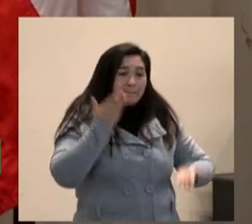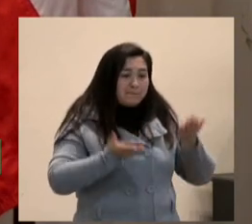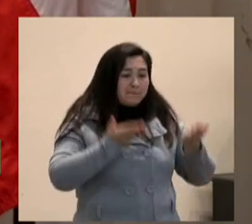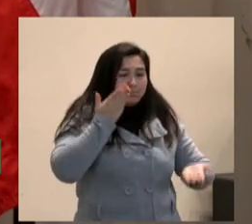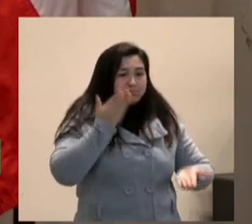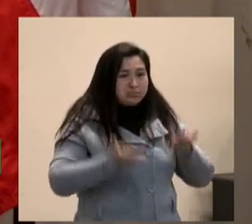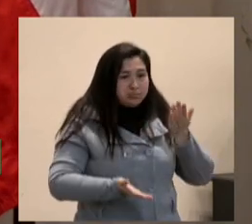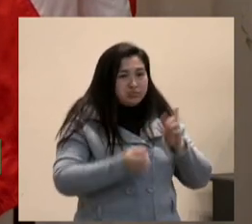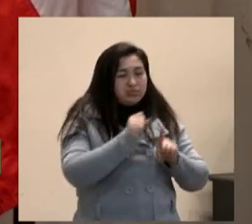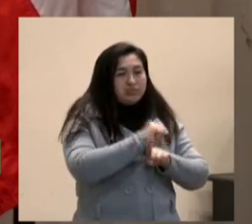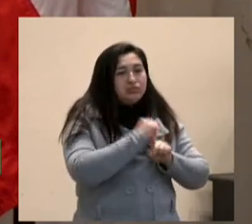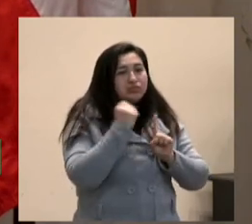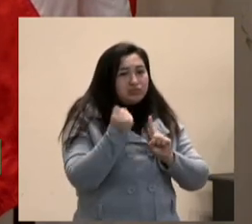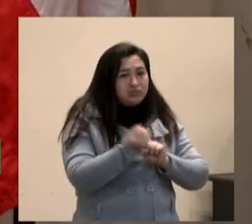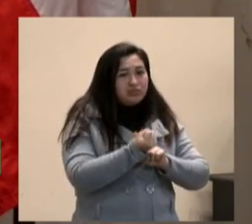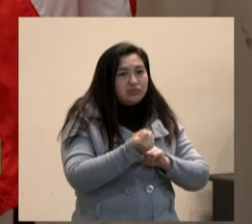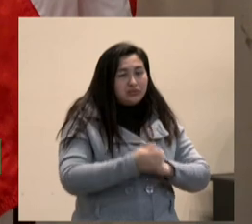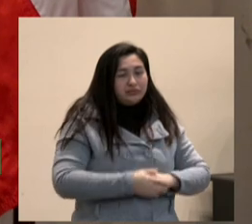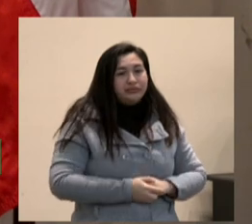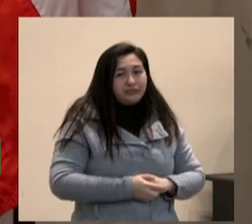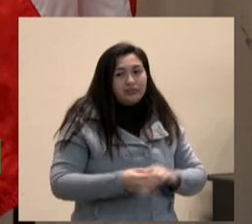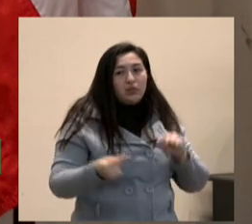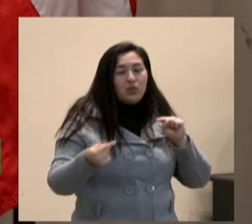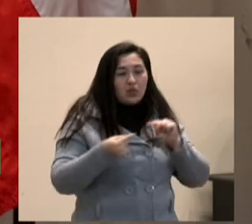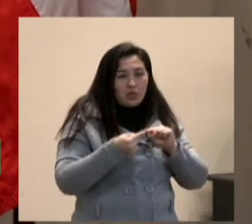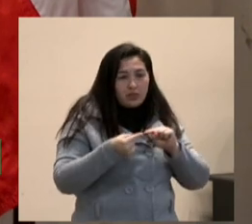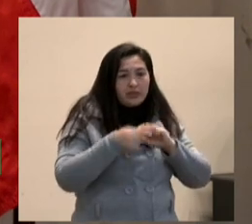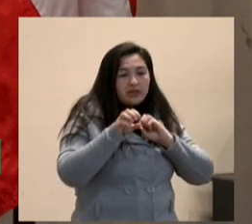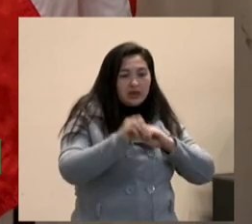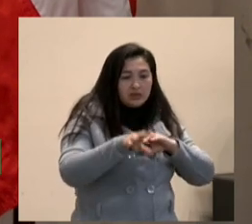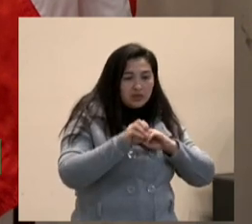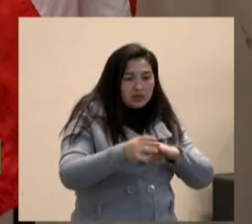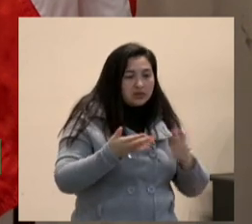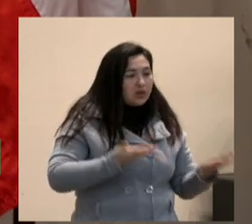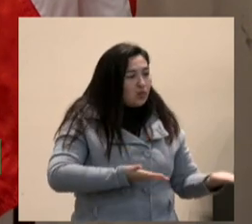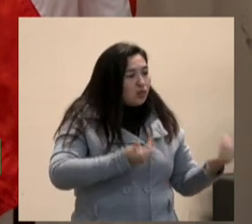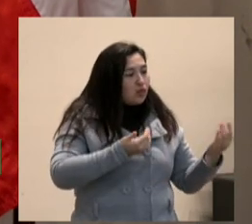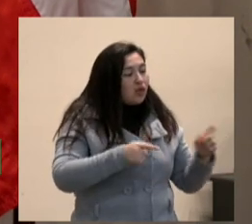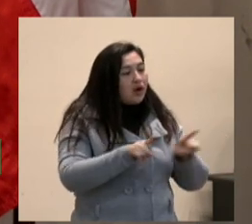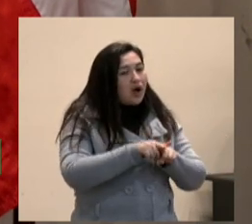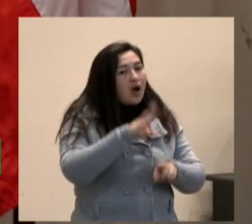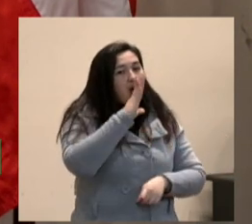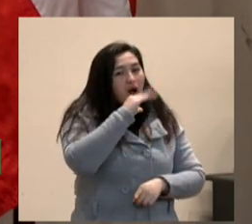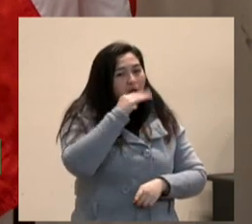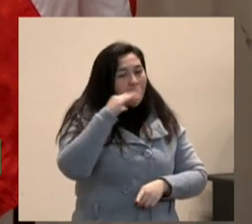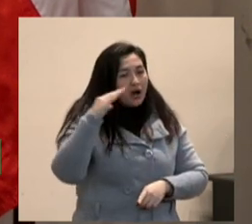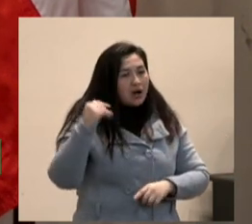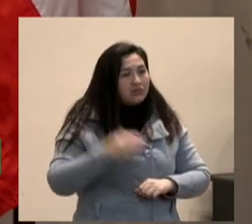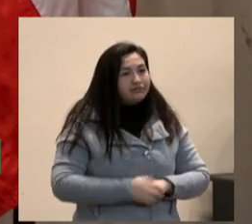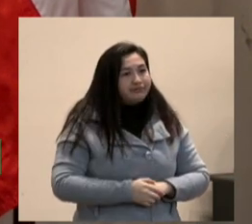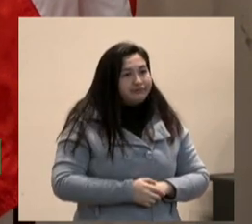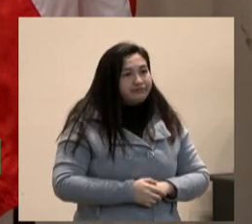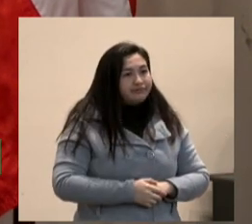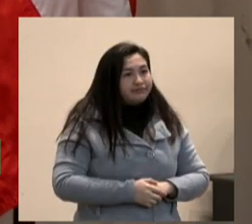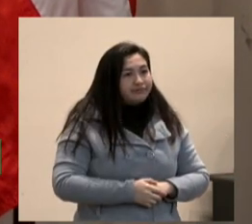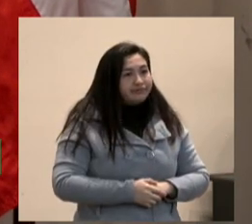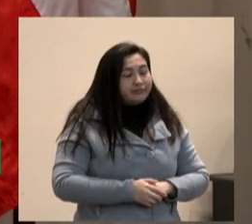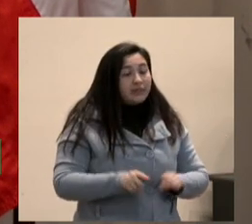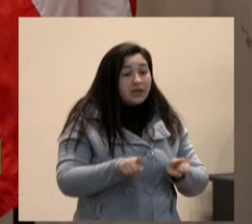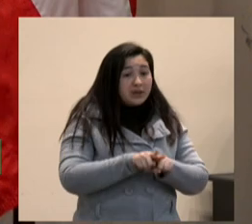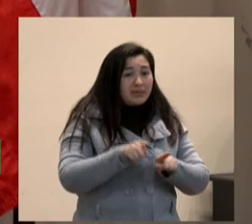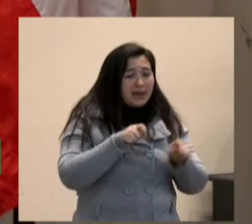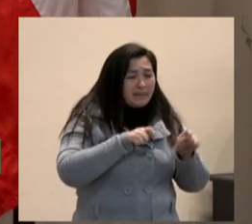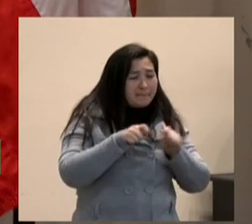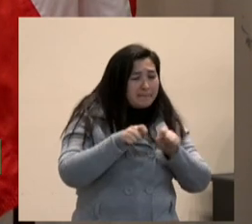desigualdade também constitui a educação de jovens e adultos. A desigualdade econômica.